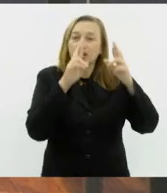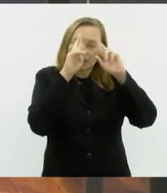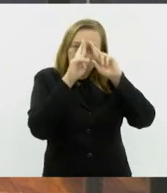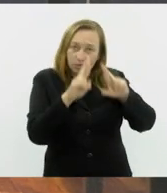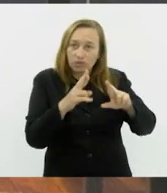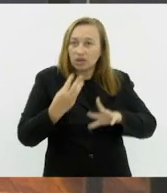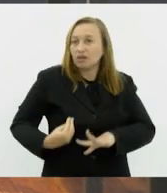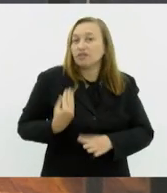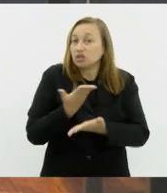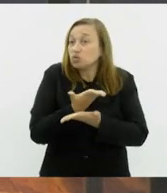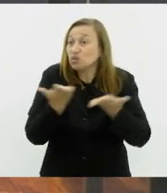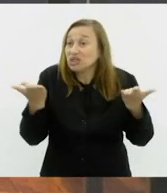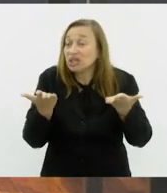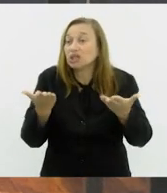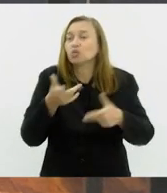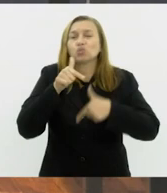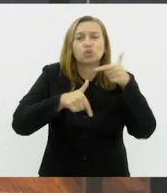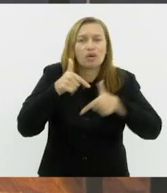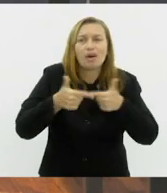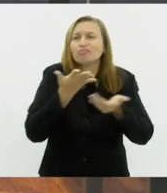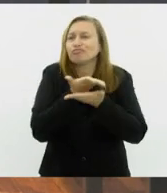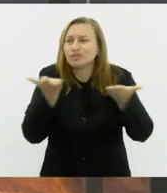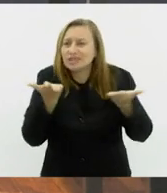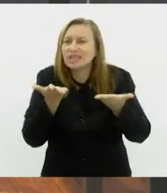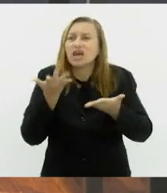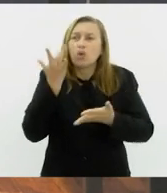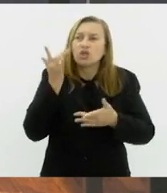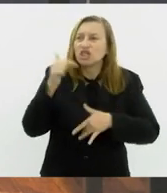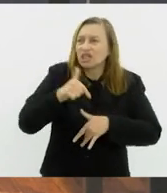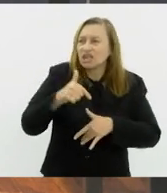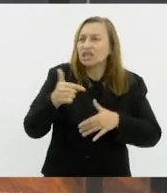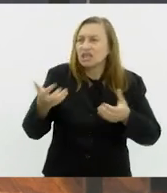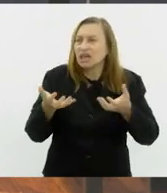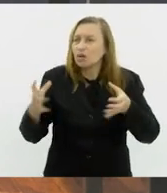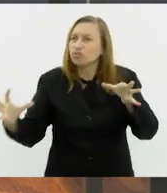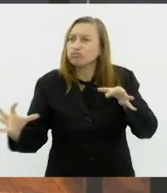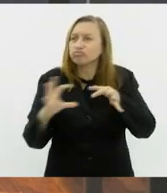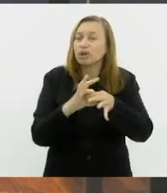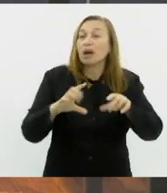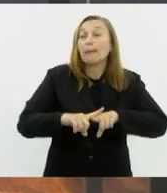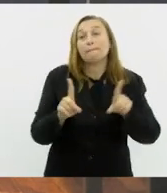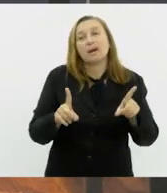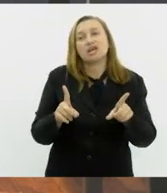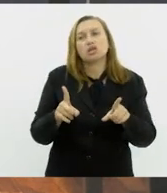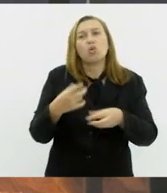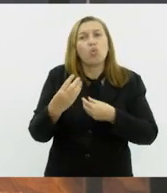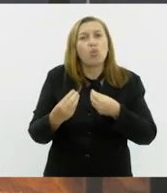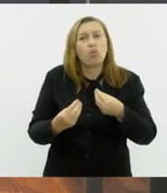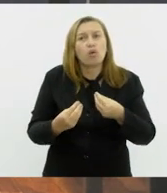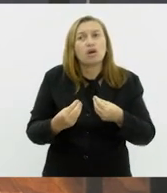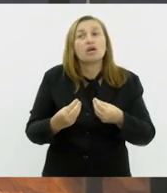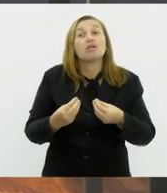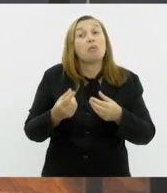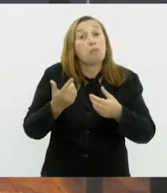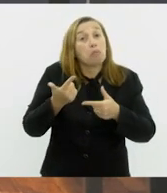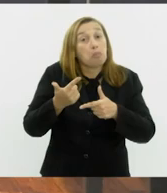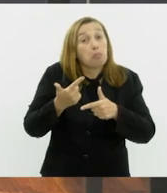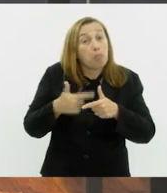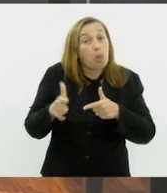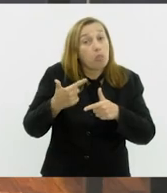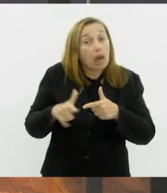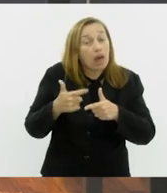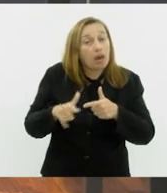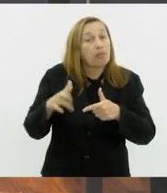respeito a vida de todo mundo, o trabalho de todo mundo, acho que a gente está aqui querendo conciliar. Mas, do jeito que está, vai haver algum momento,